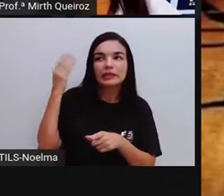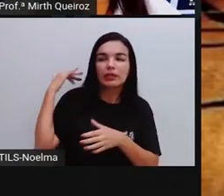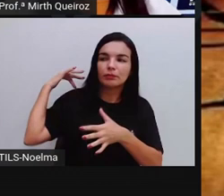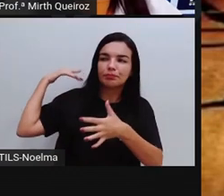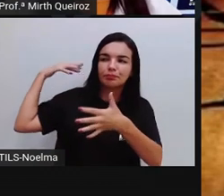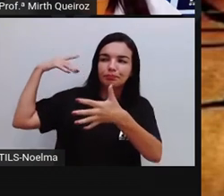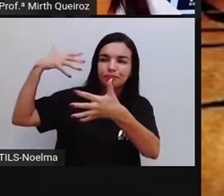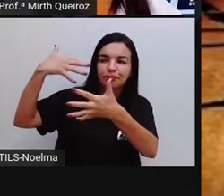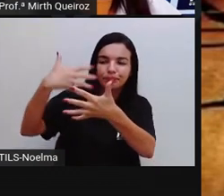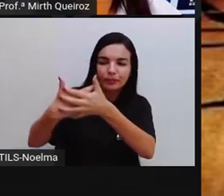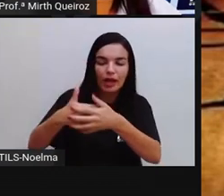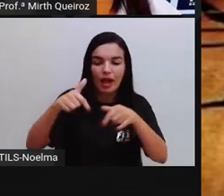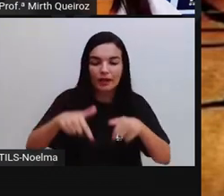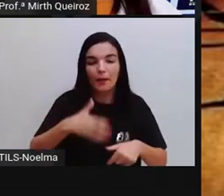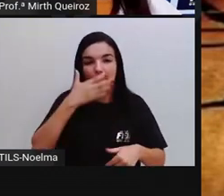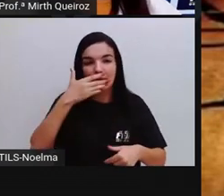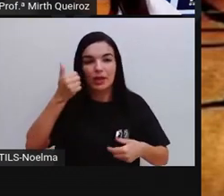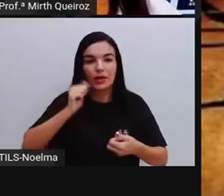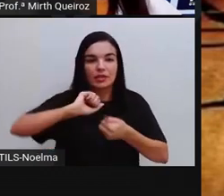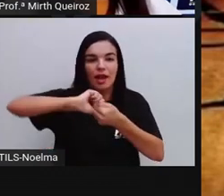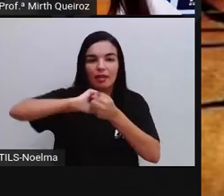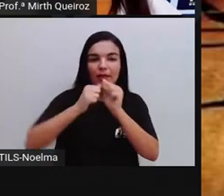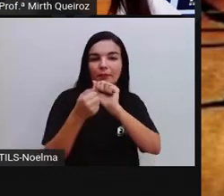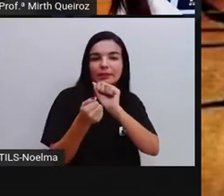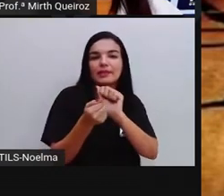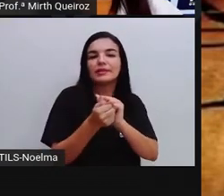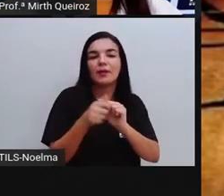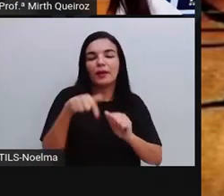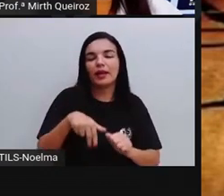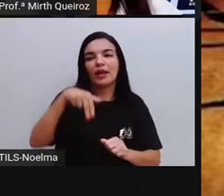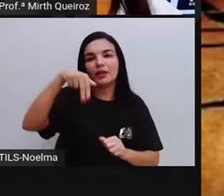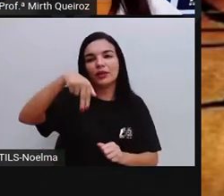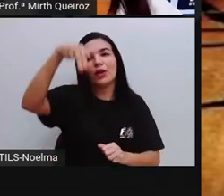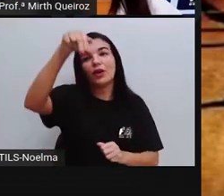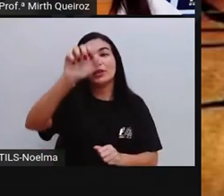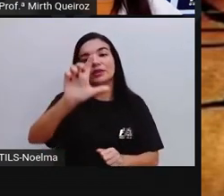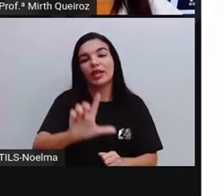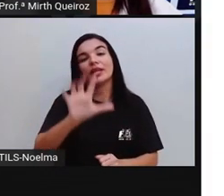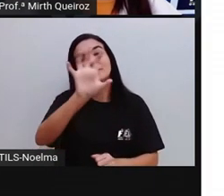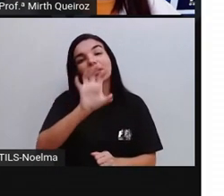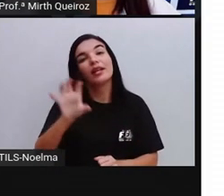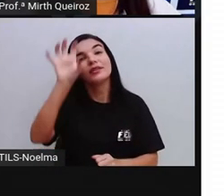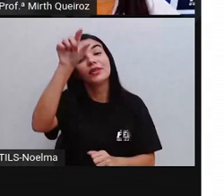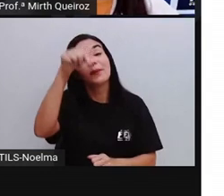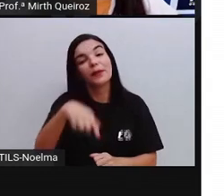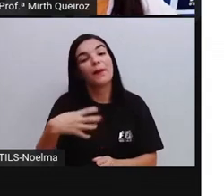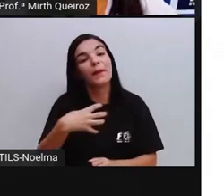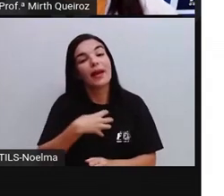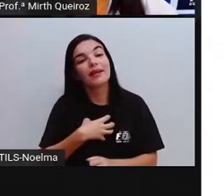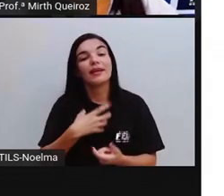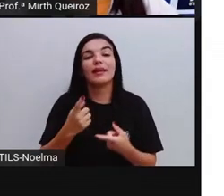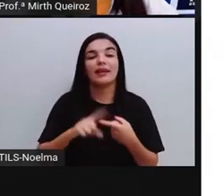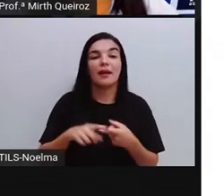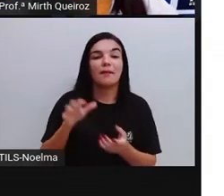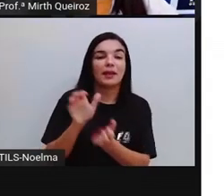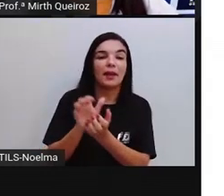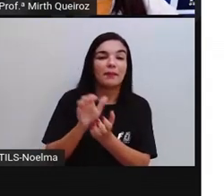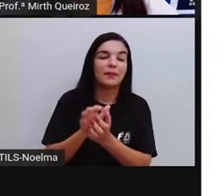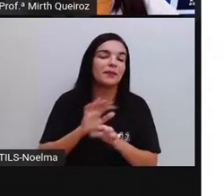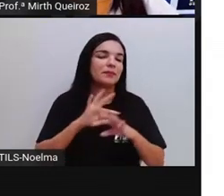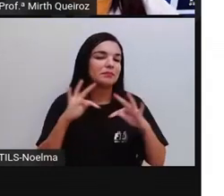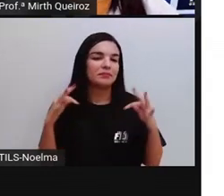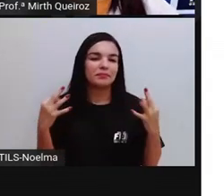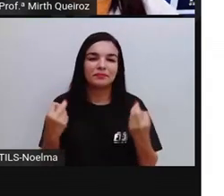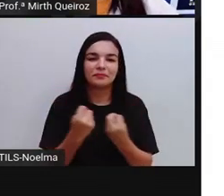aperfeiçoado, né, aqui no Nordeste brasileiro, para que ele esteja, né, estivesse aí da forma como a gente encontra